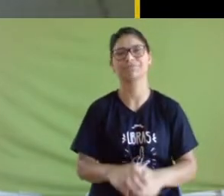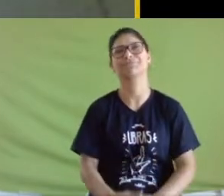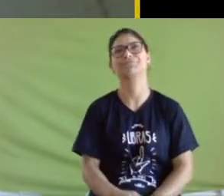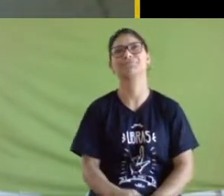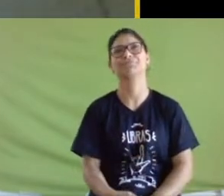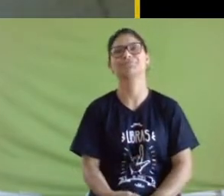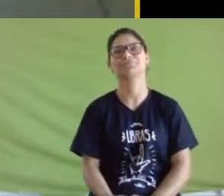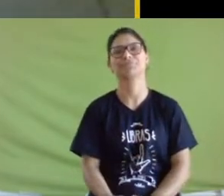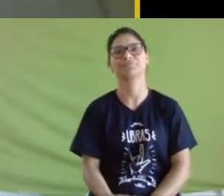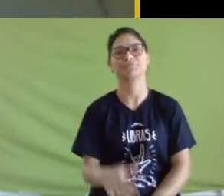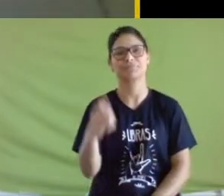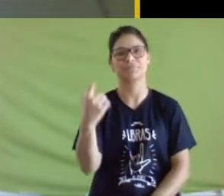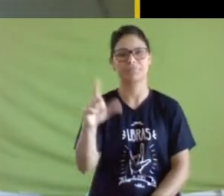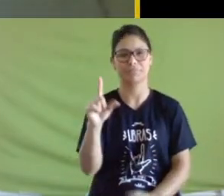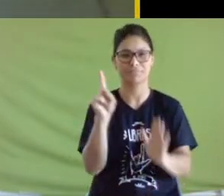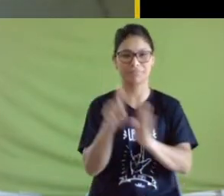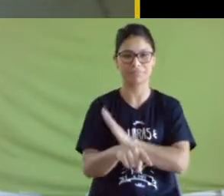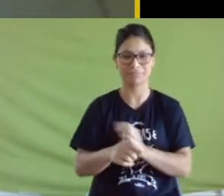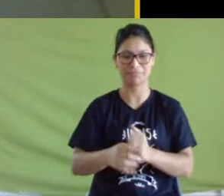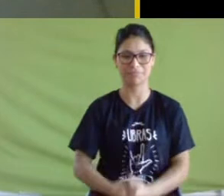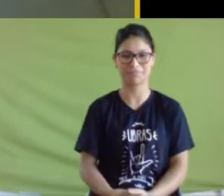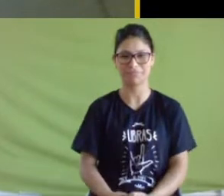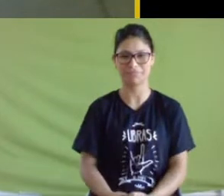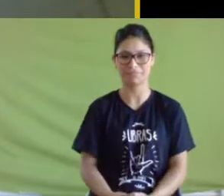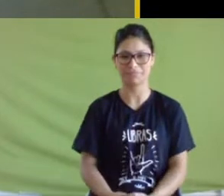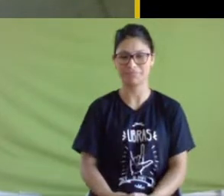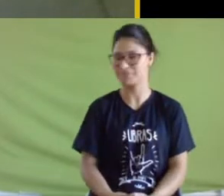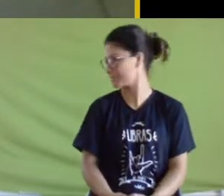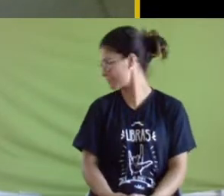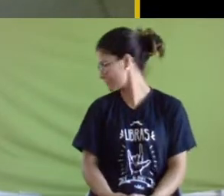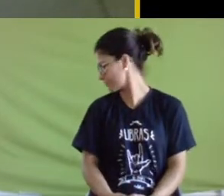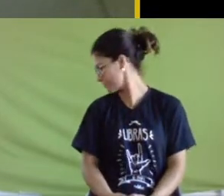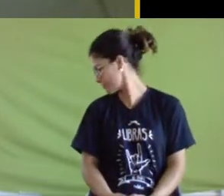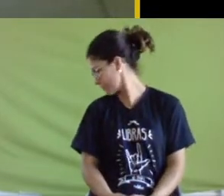aqui, deixa eu ver, o estudo do...